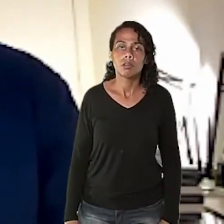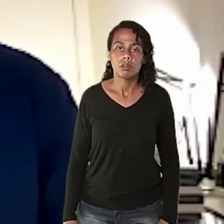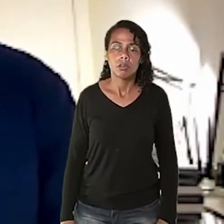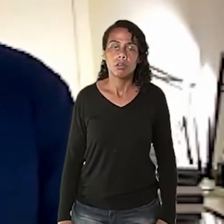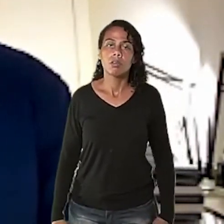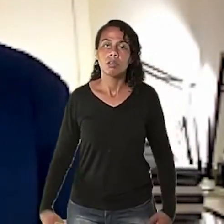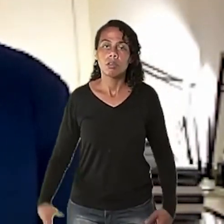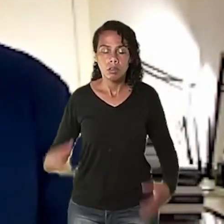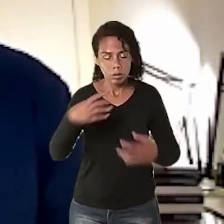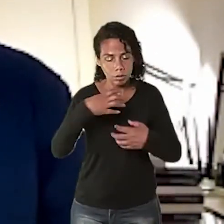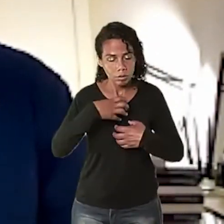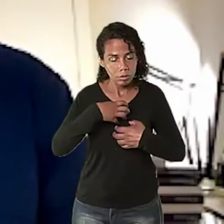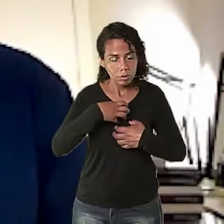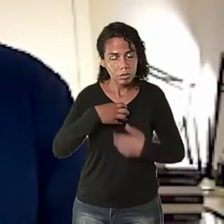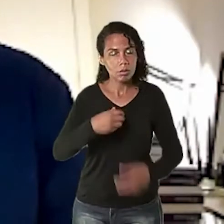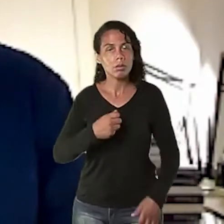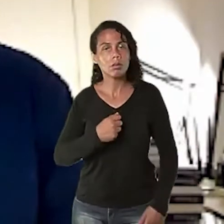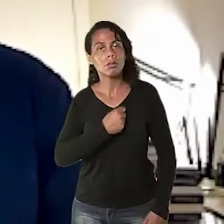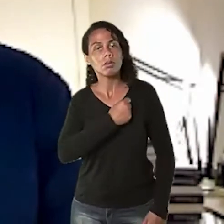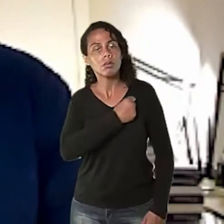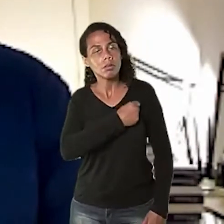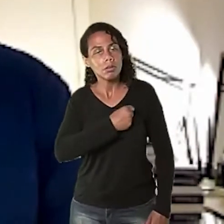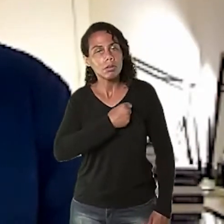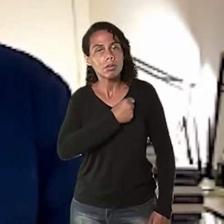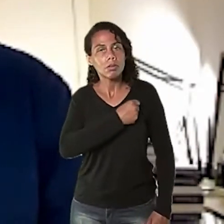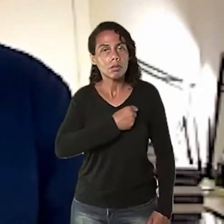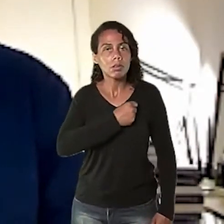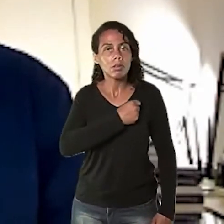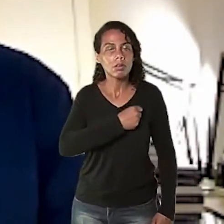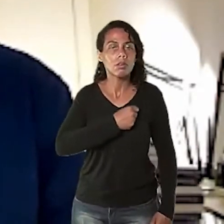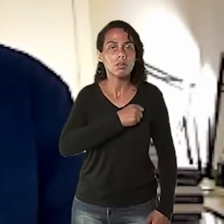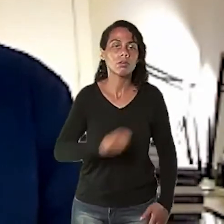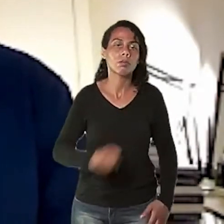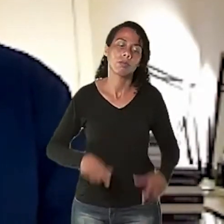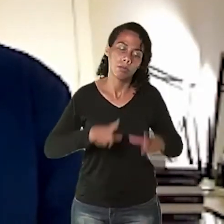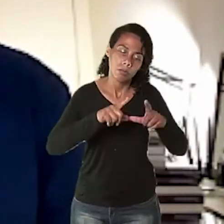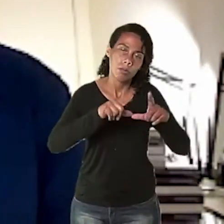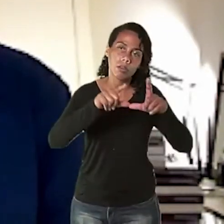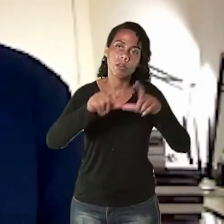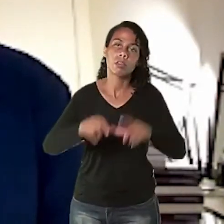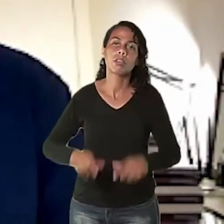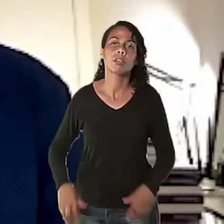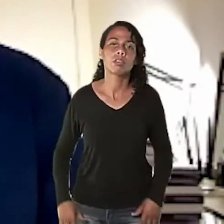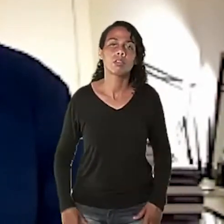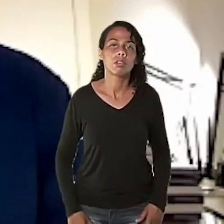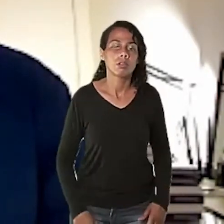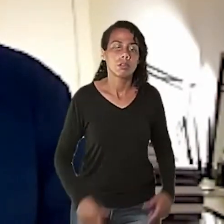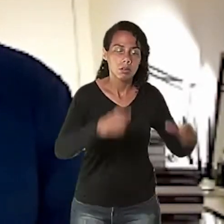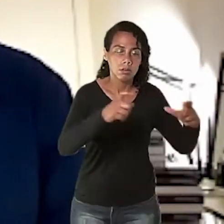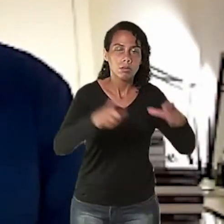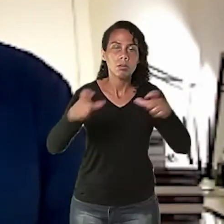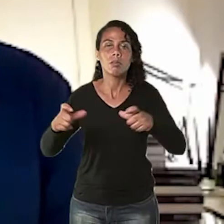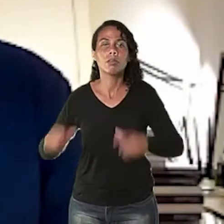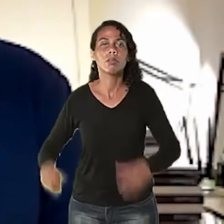dessa, não só de estar fora de casa e da sua cidade, mas